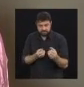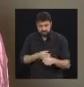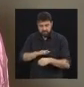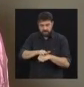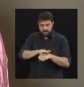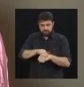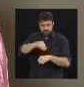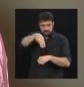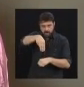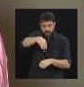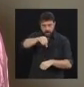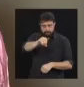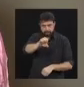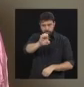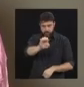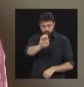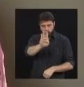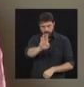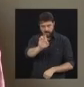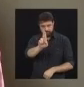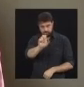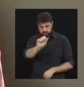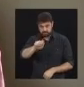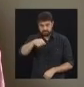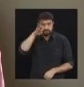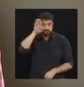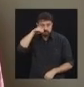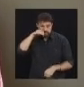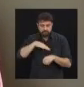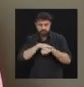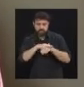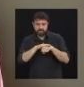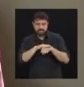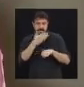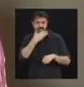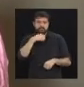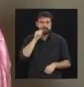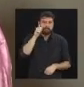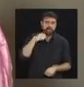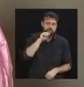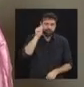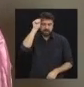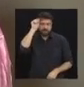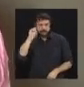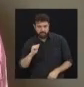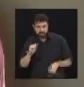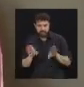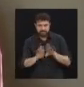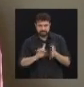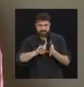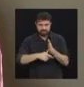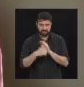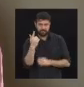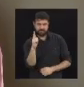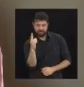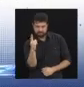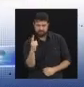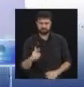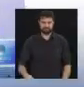a síndrome de Moebius. Daqui a pouco nós vamos conversar com os pais da Amanda e com os pais do Gabriel também. Até